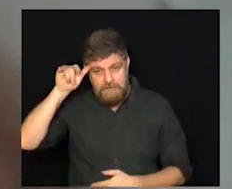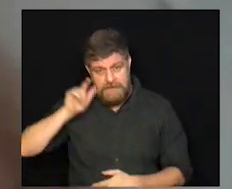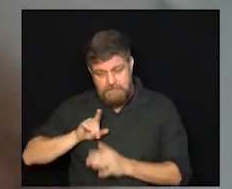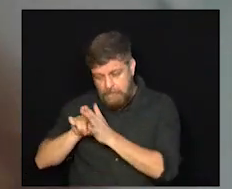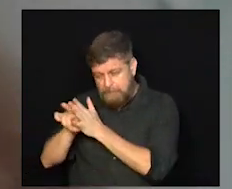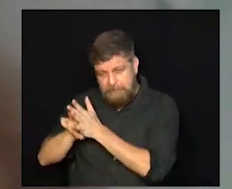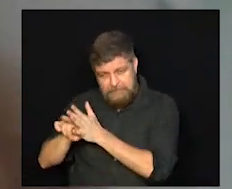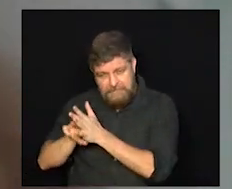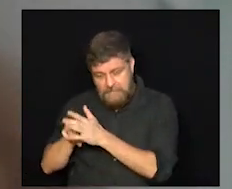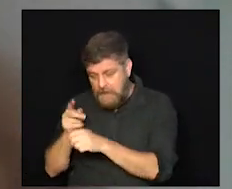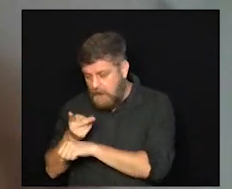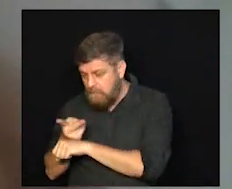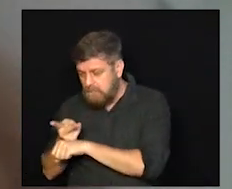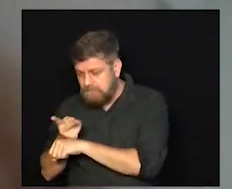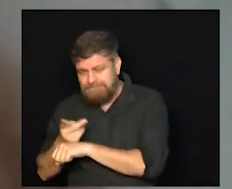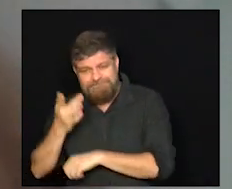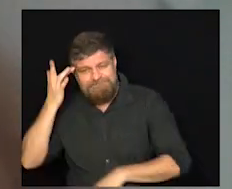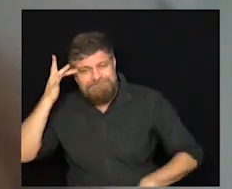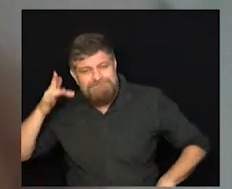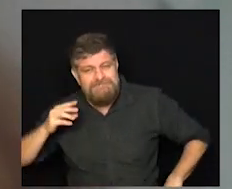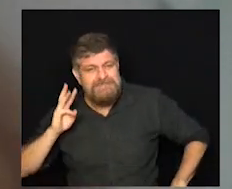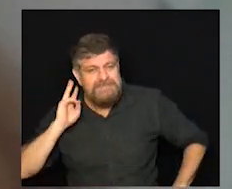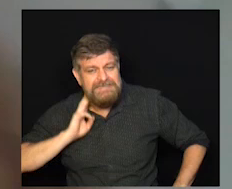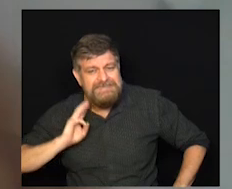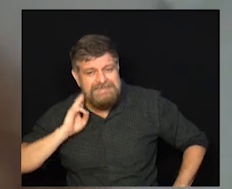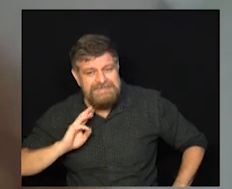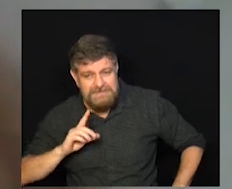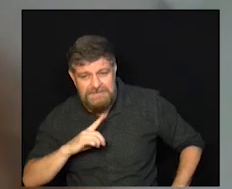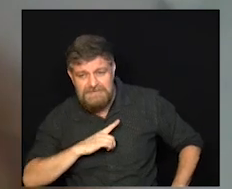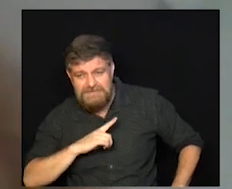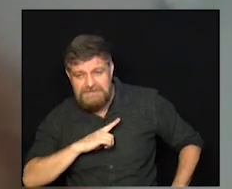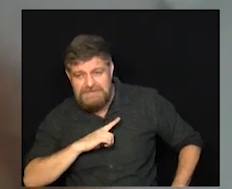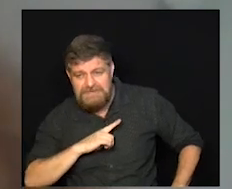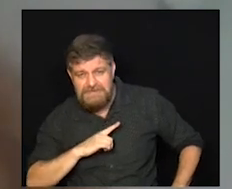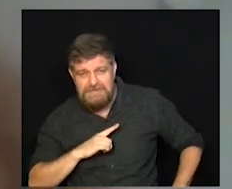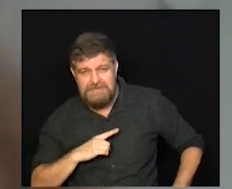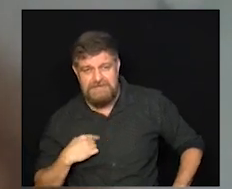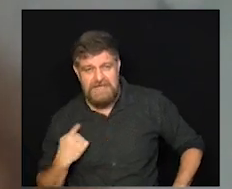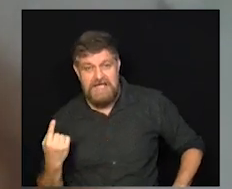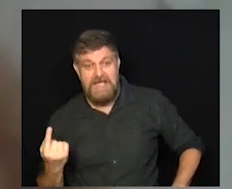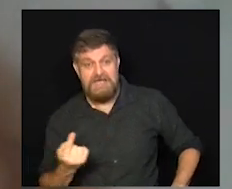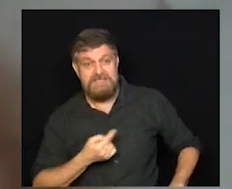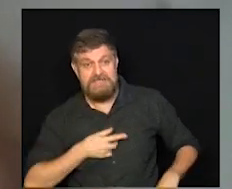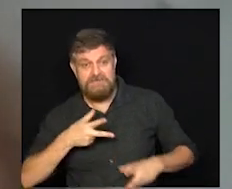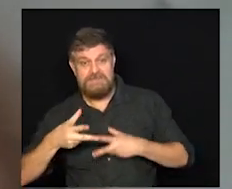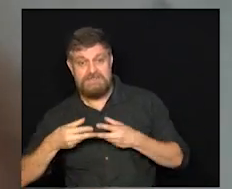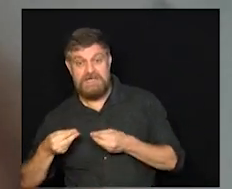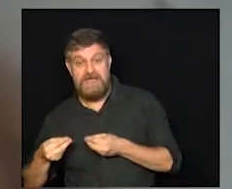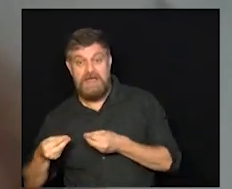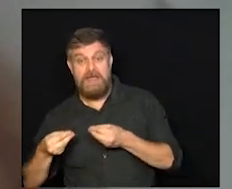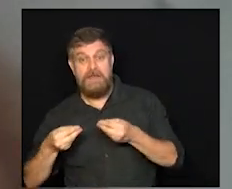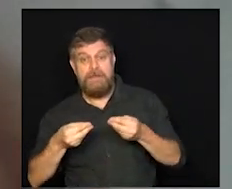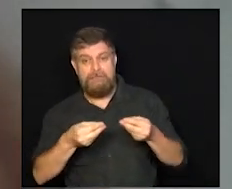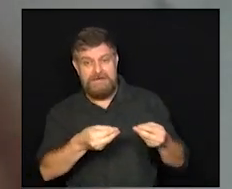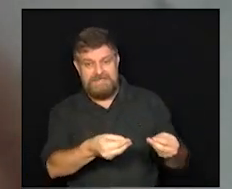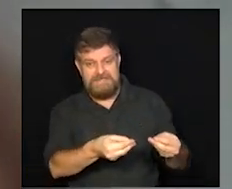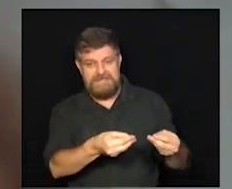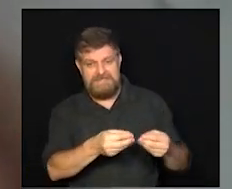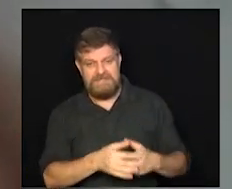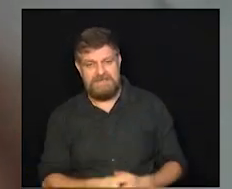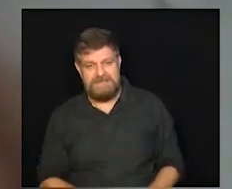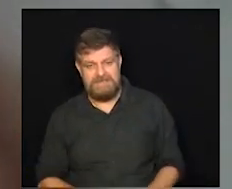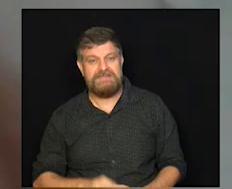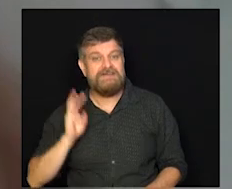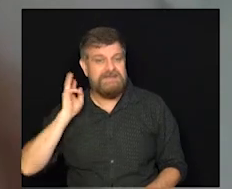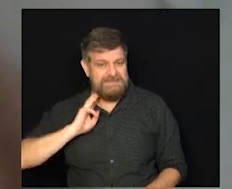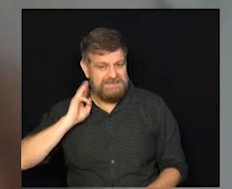tenho aqui, não sei se o Cecílio tem por lá, mas eu acho que nós poderíamos presentear bom, o Cecílio eu sei que